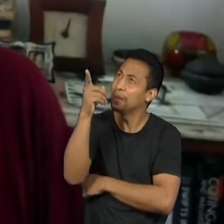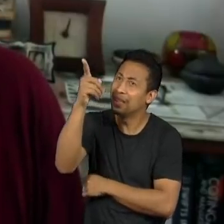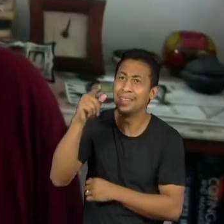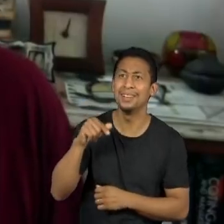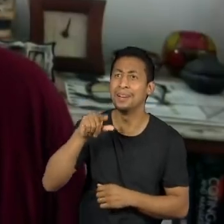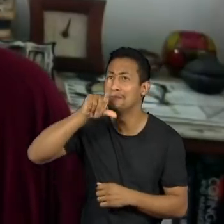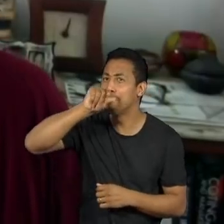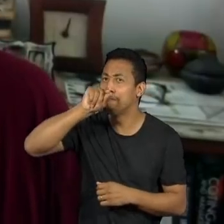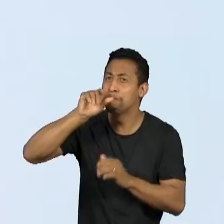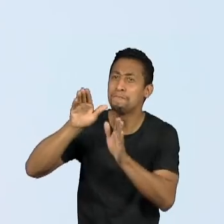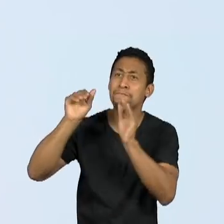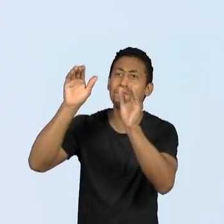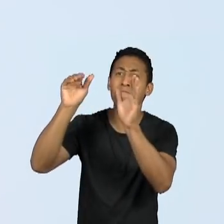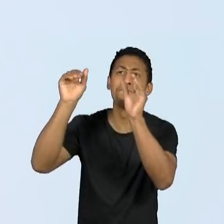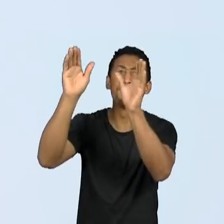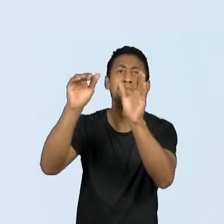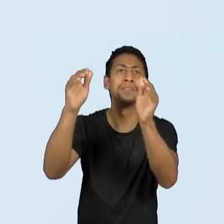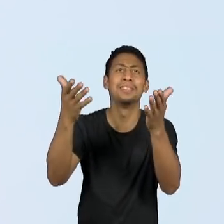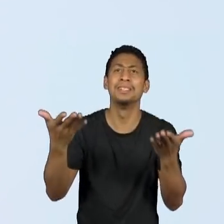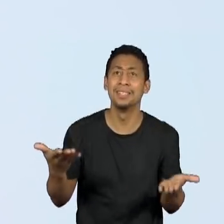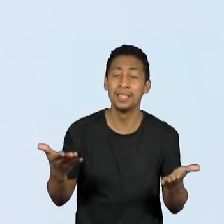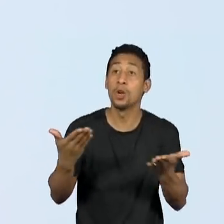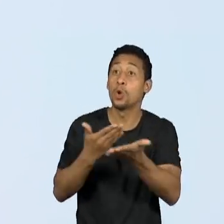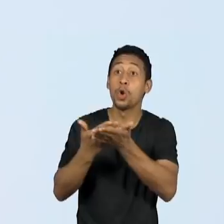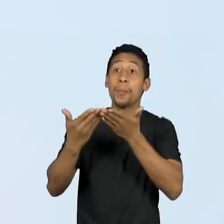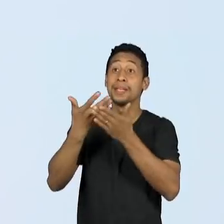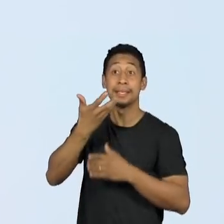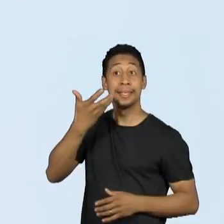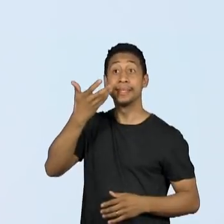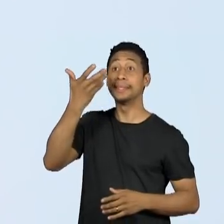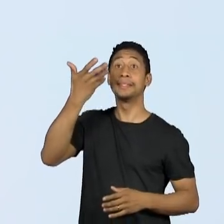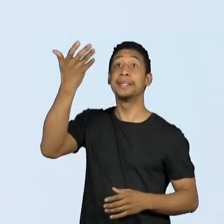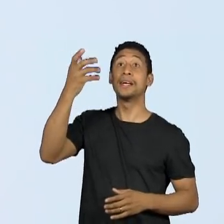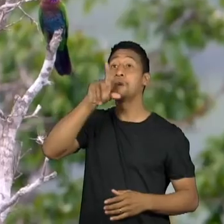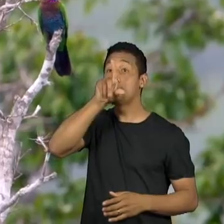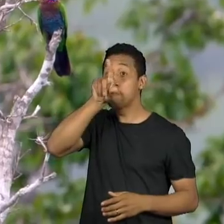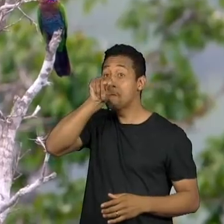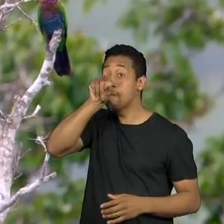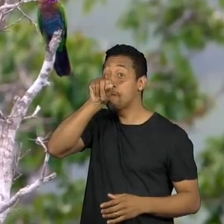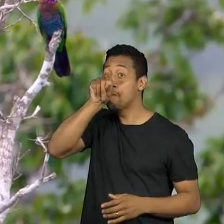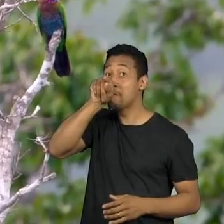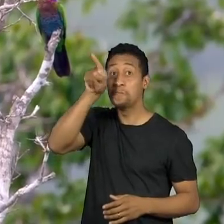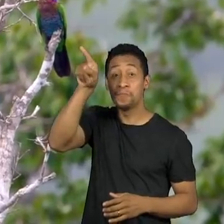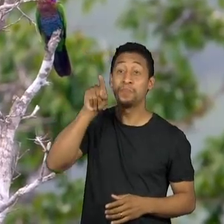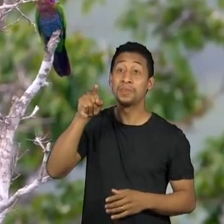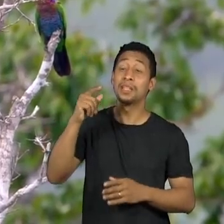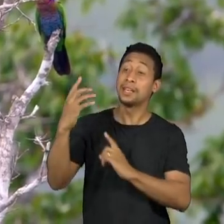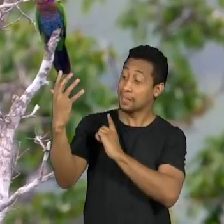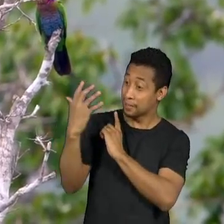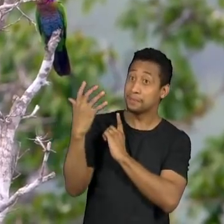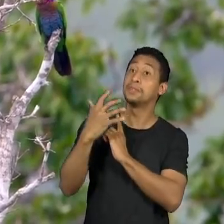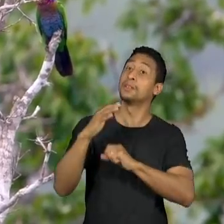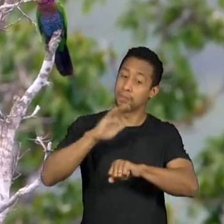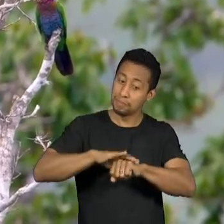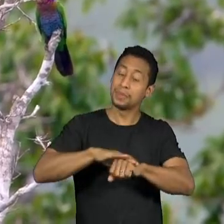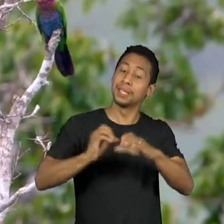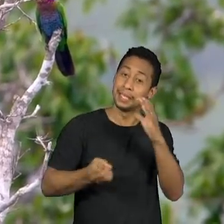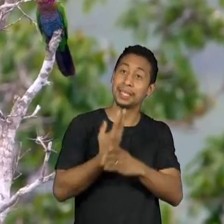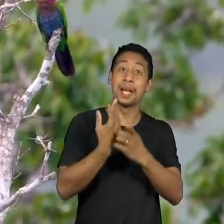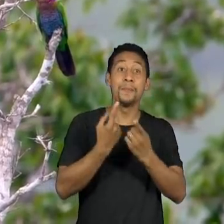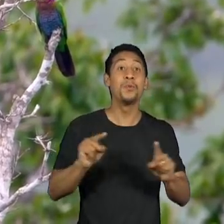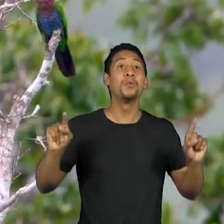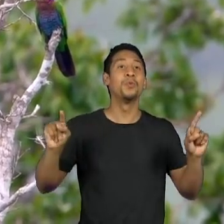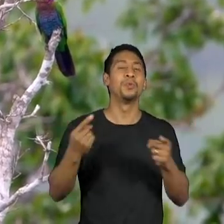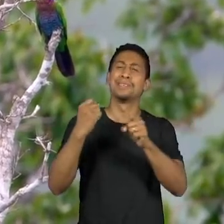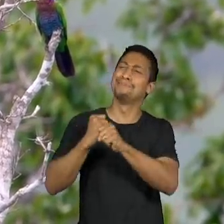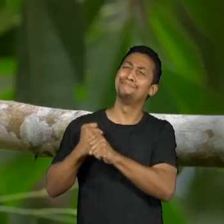não tomei meu café ainda. Começa o dia cantando, inspirando nossas próprias músicas. Há séculos, né, o músico do ser humano é inspirado